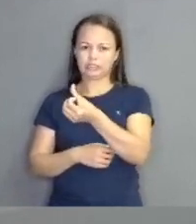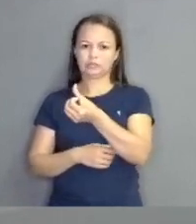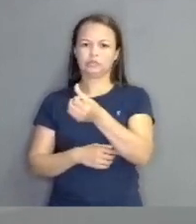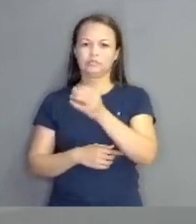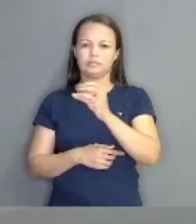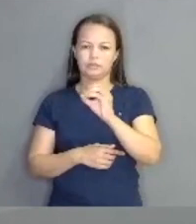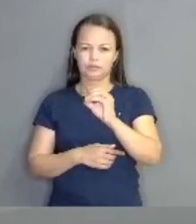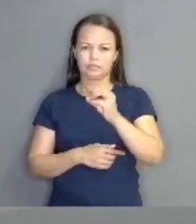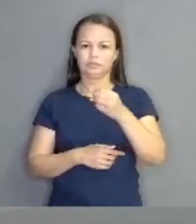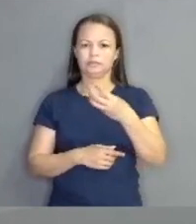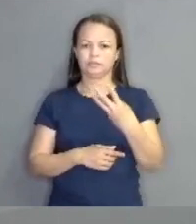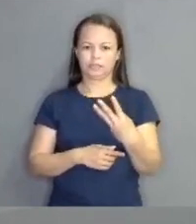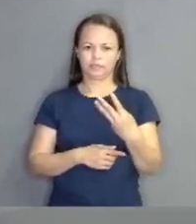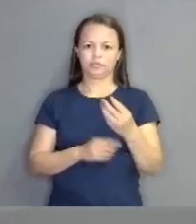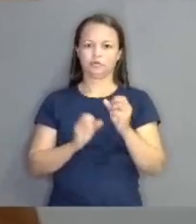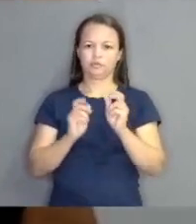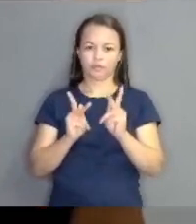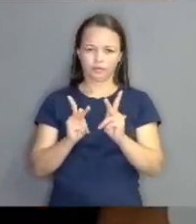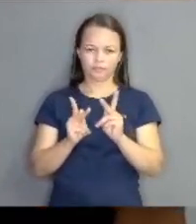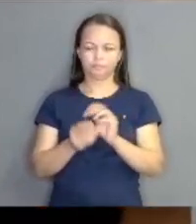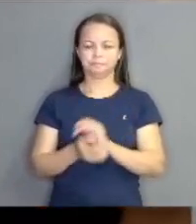603, tá?